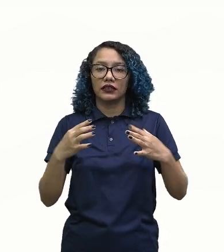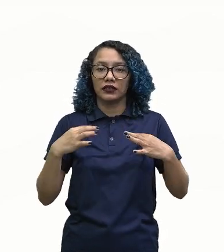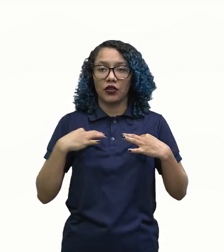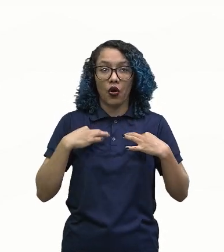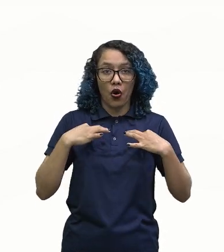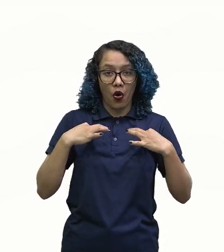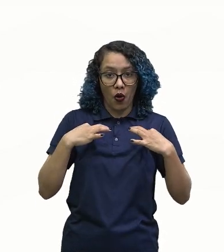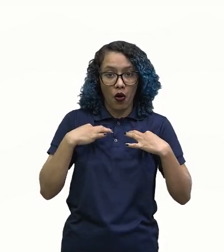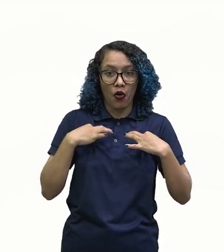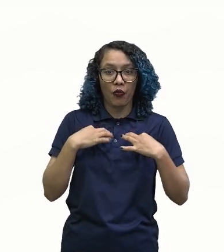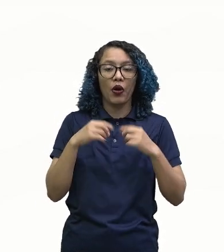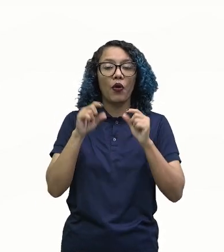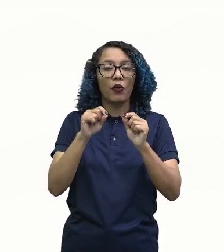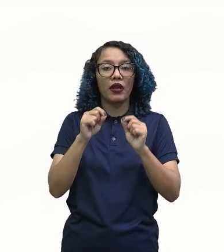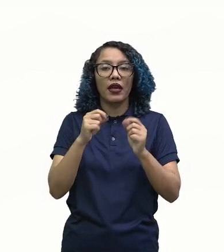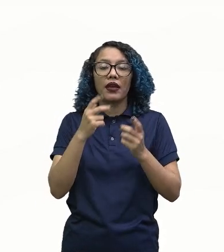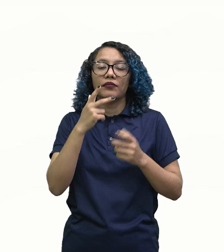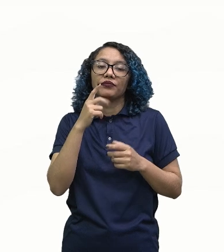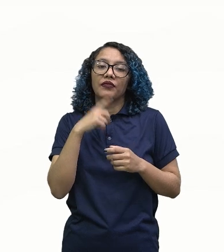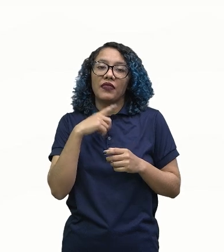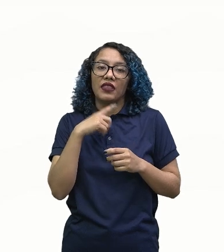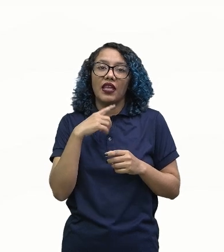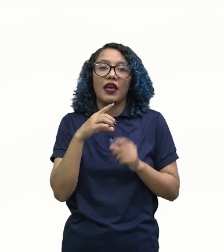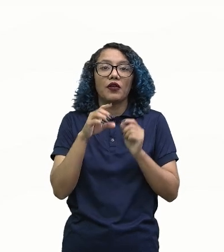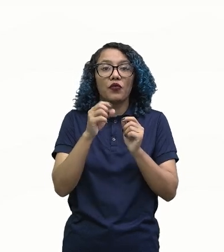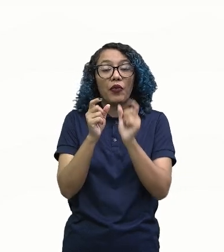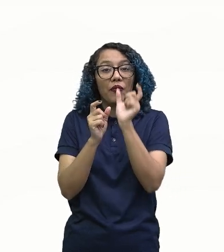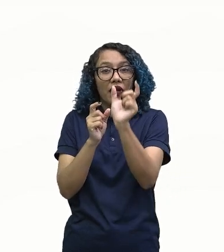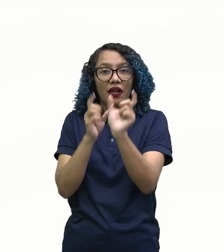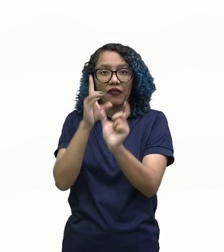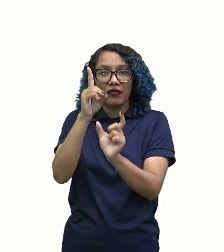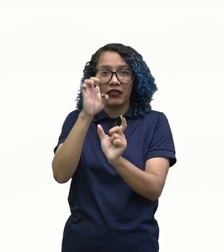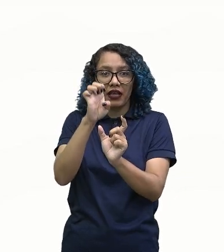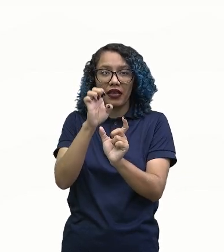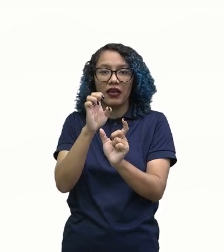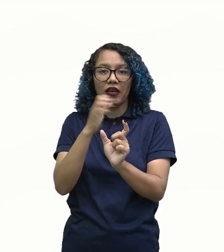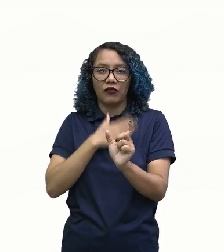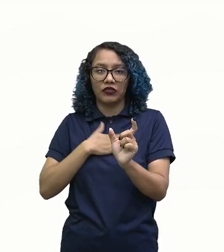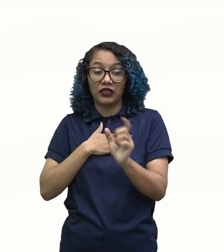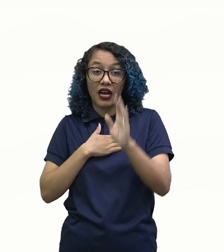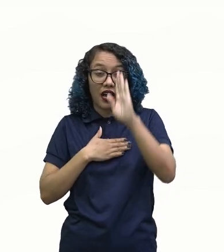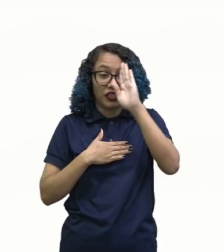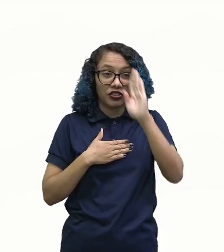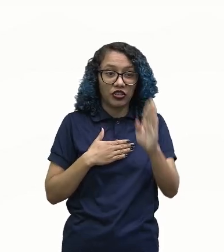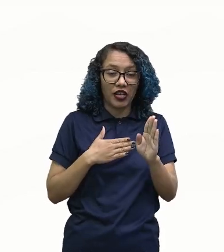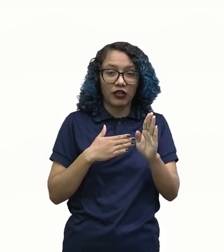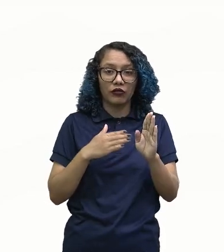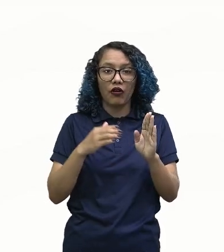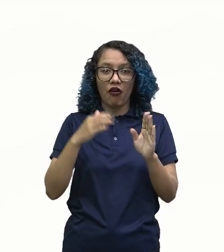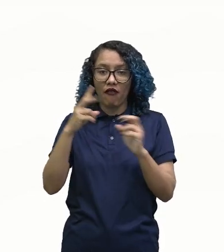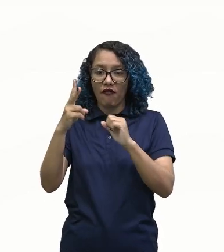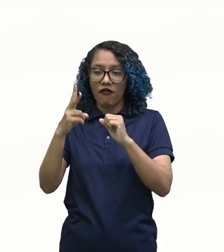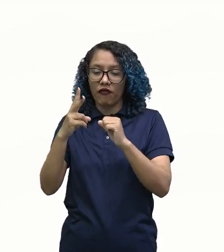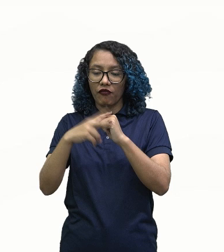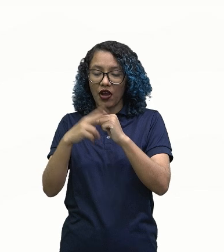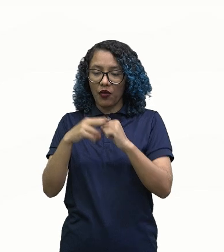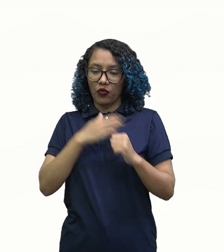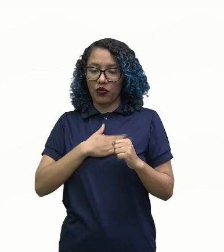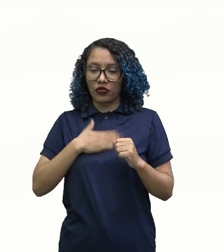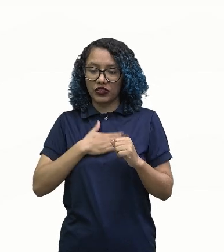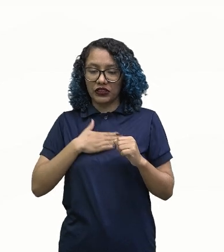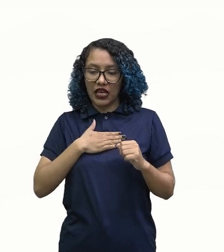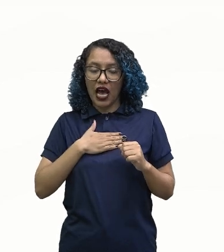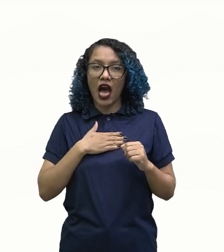que atrapalha, meio que impede de eu ir direto a roupas. Eu não vou direto. O verbo não passa assim, ó, direto para